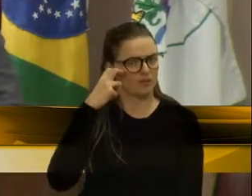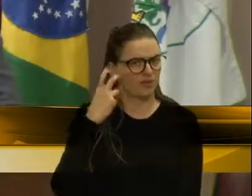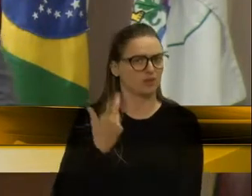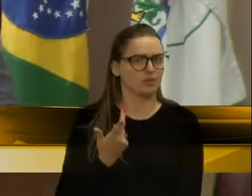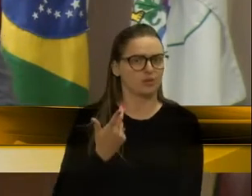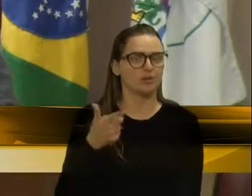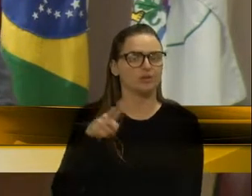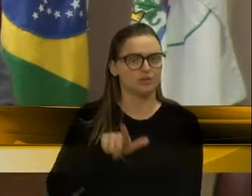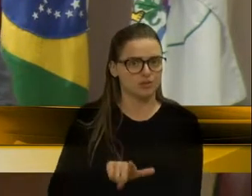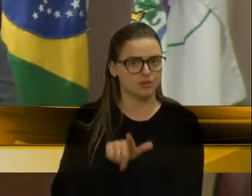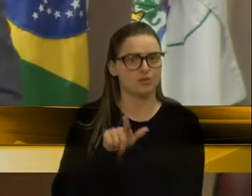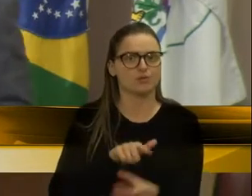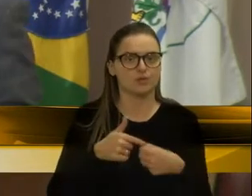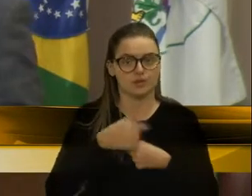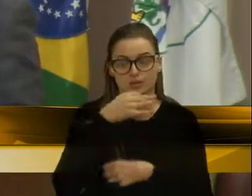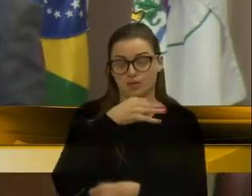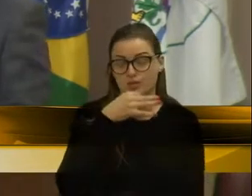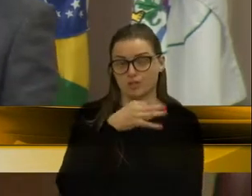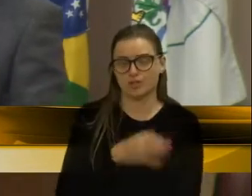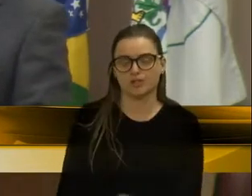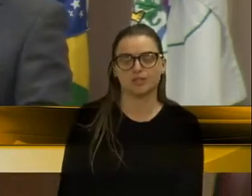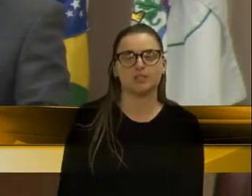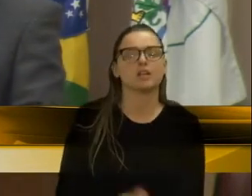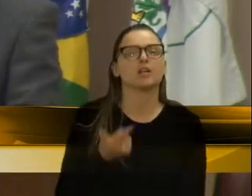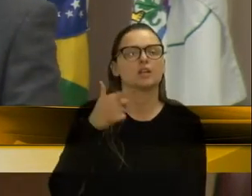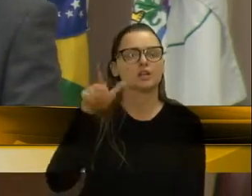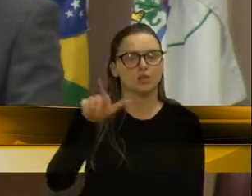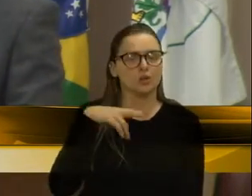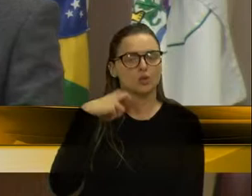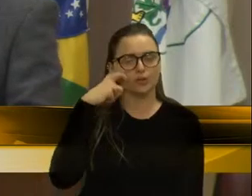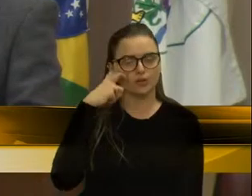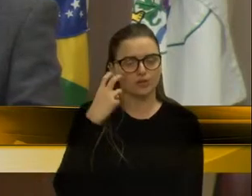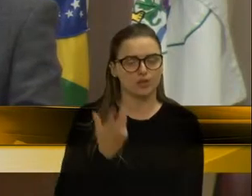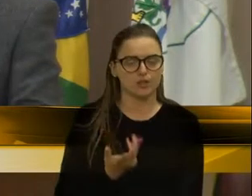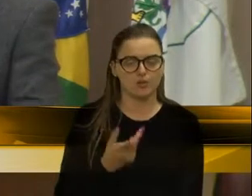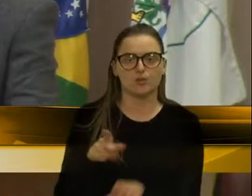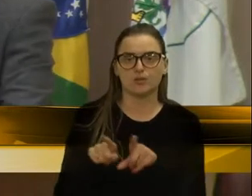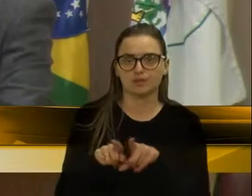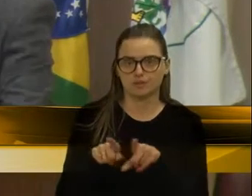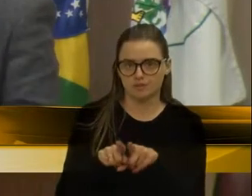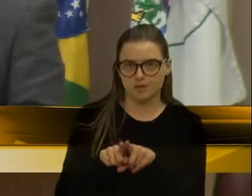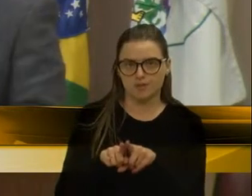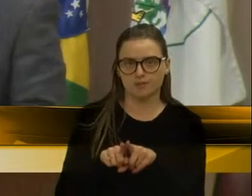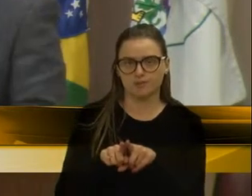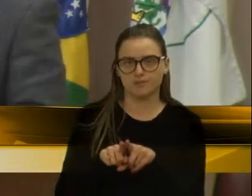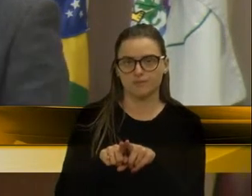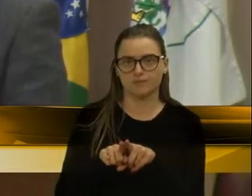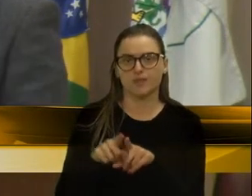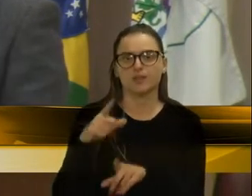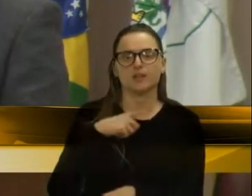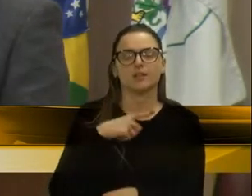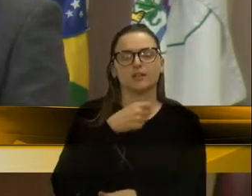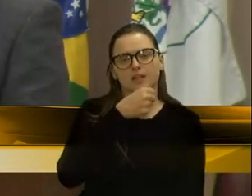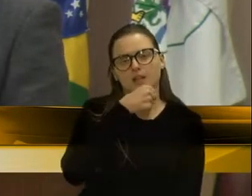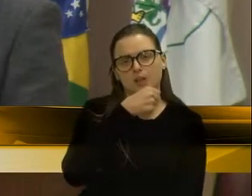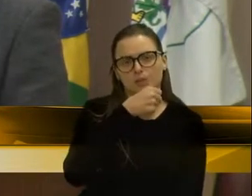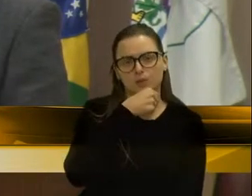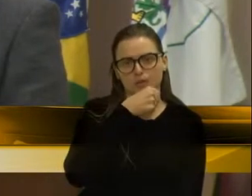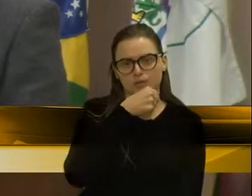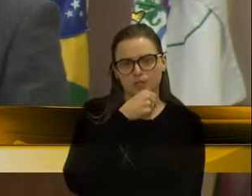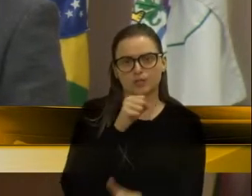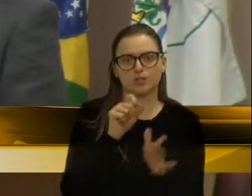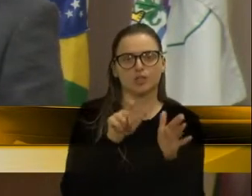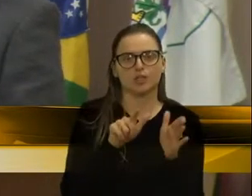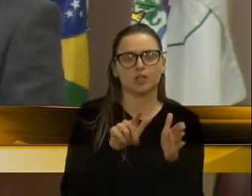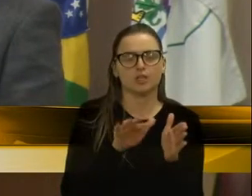que nós passamos e outro constrangimento para finalizar caros colegas em uma reportagem muito interessante na folha de